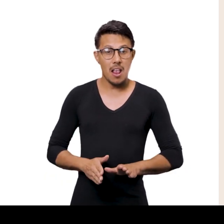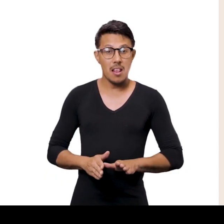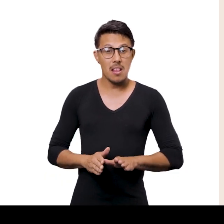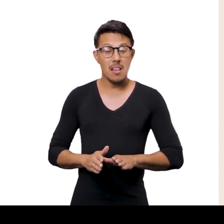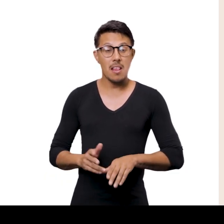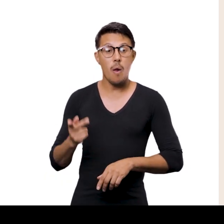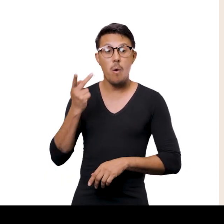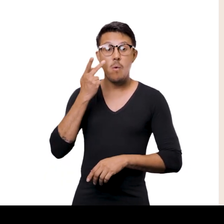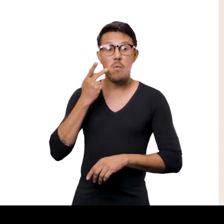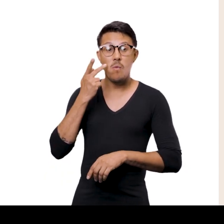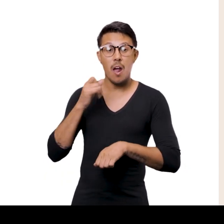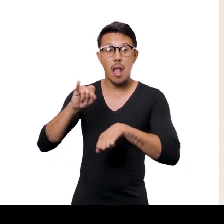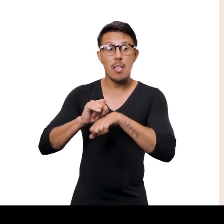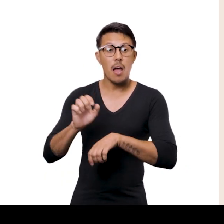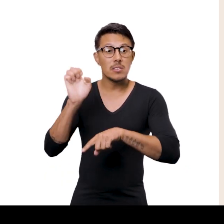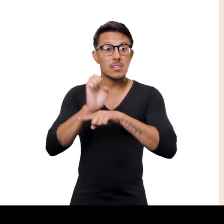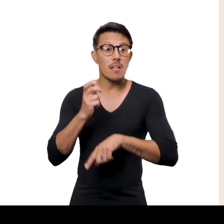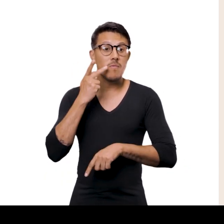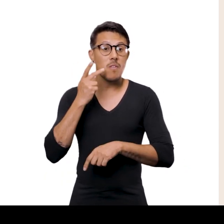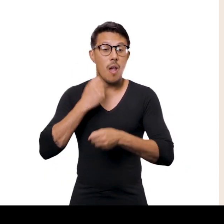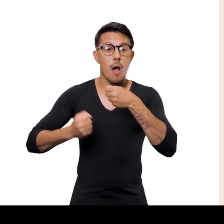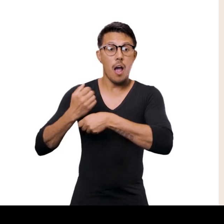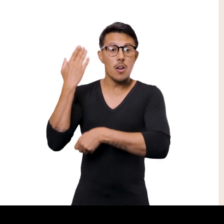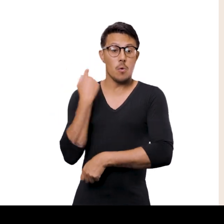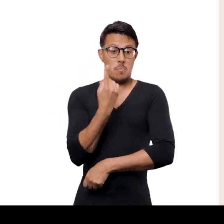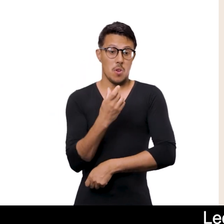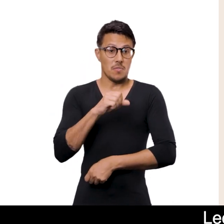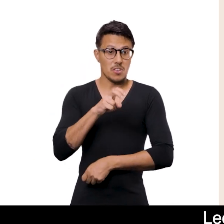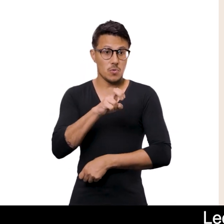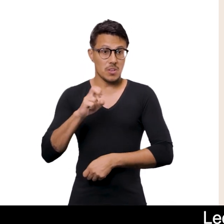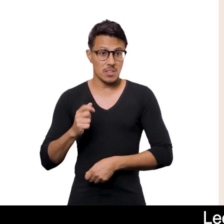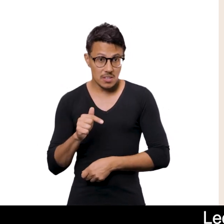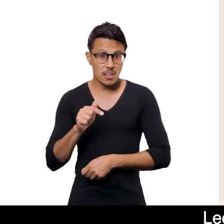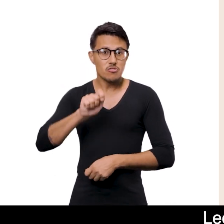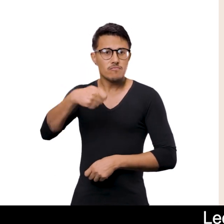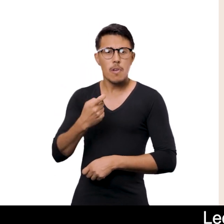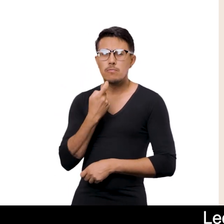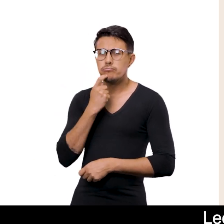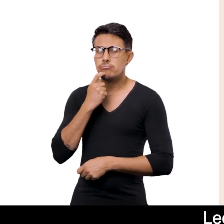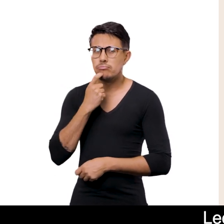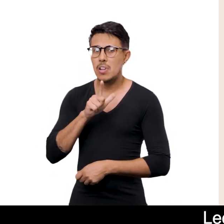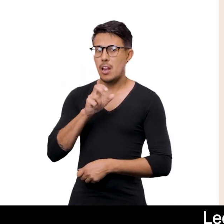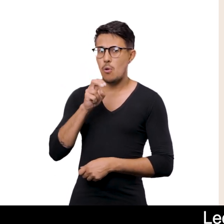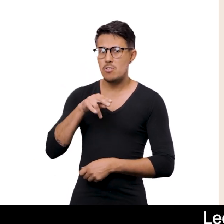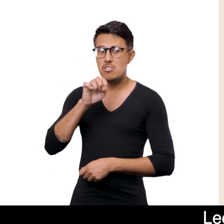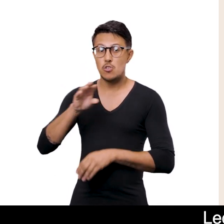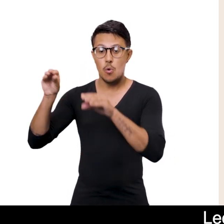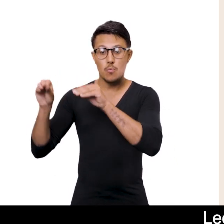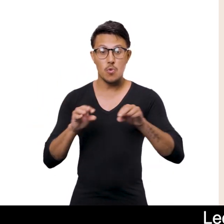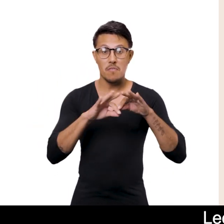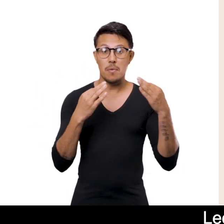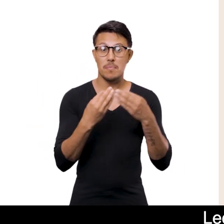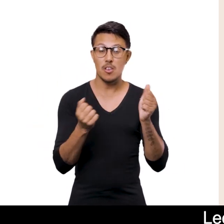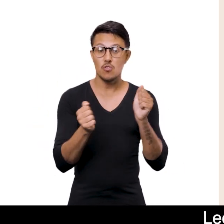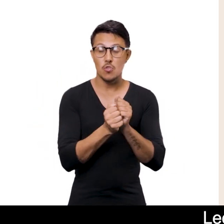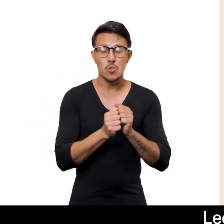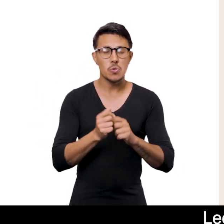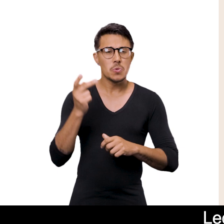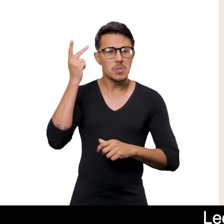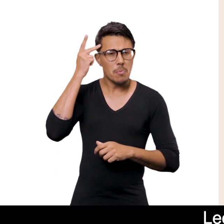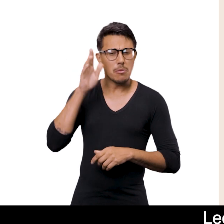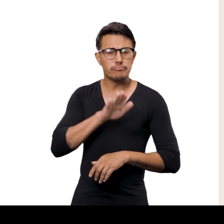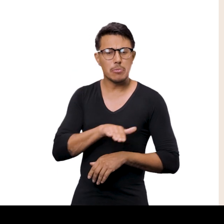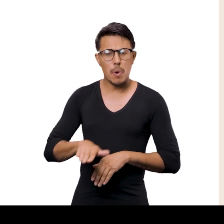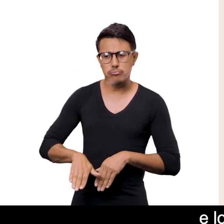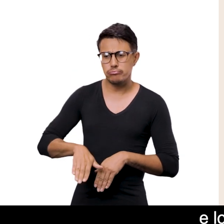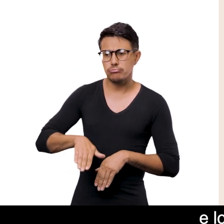Nascido em Fortaleza, em 1957, Leonilson mudou-se com a família para São Paulo ainda